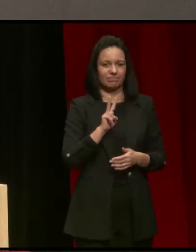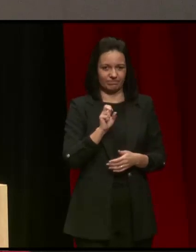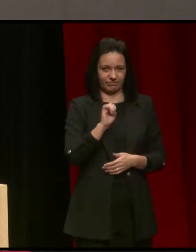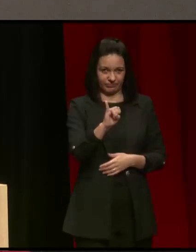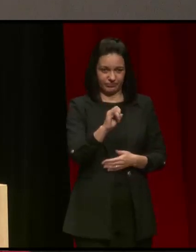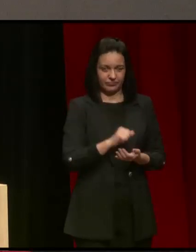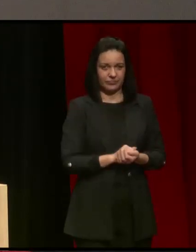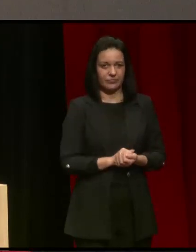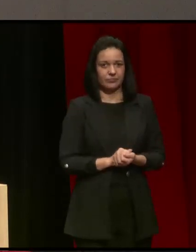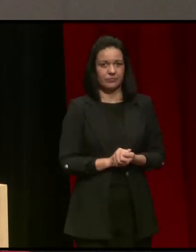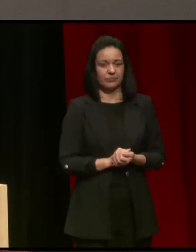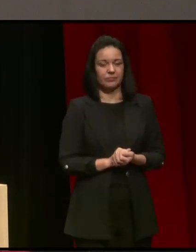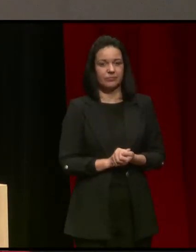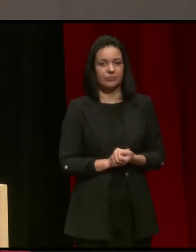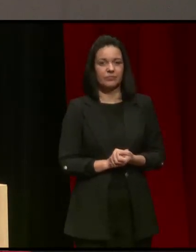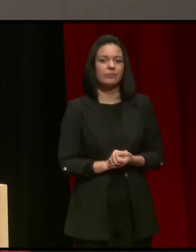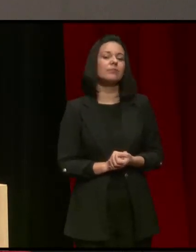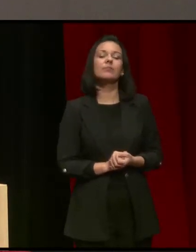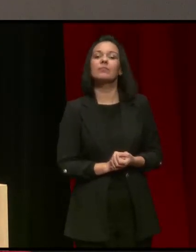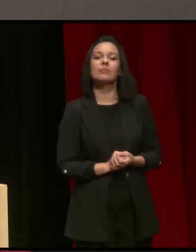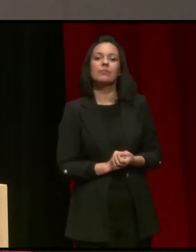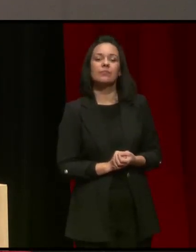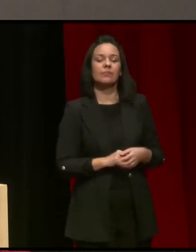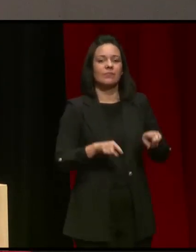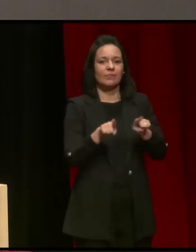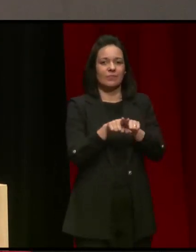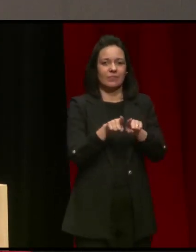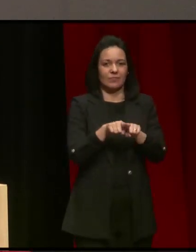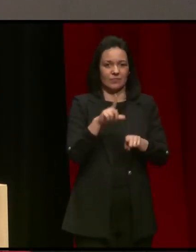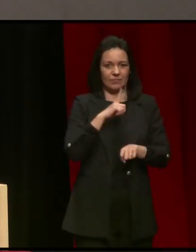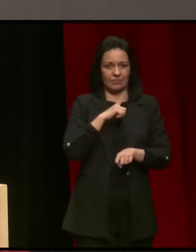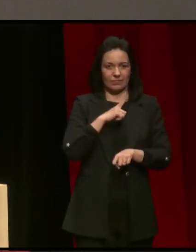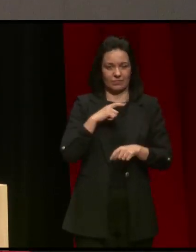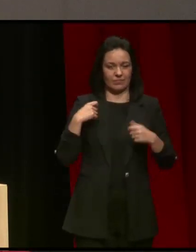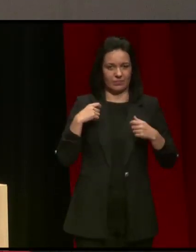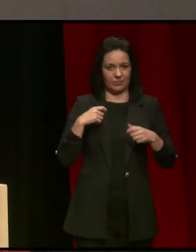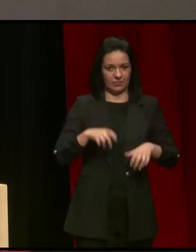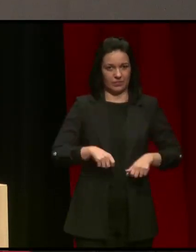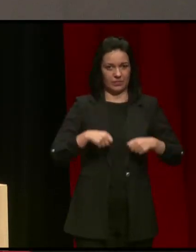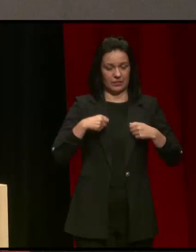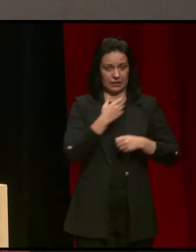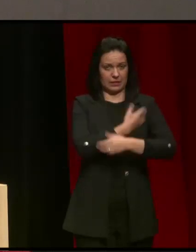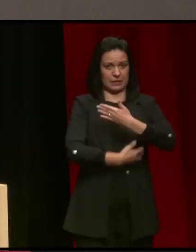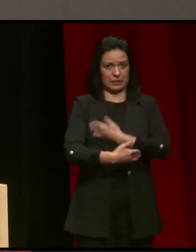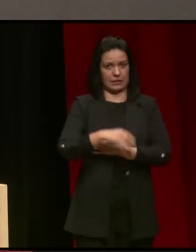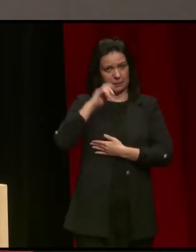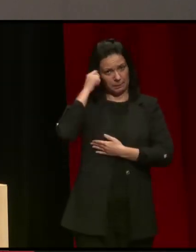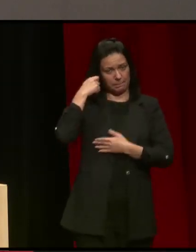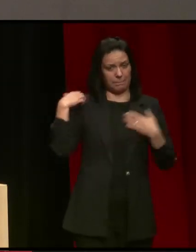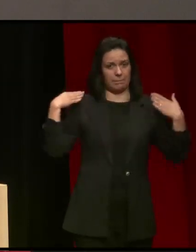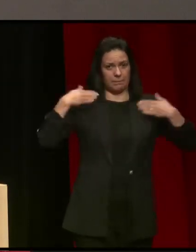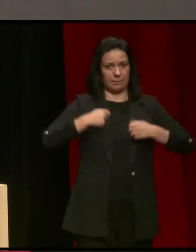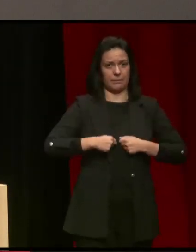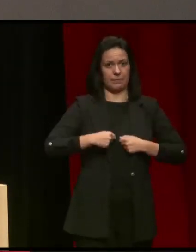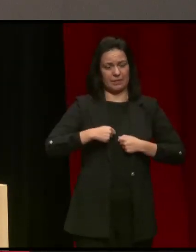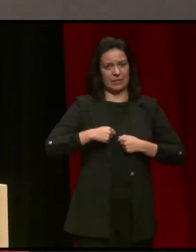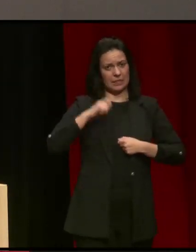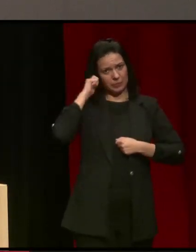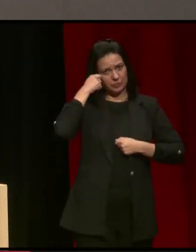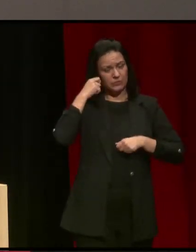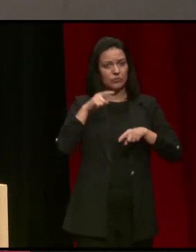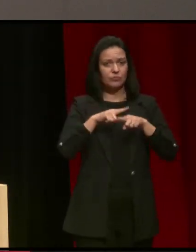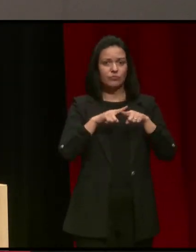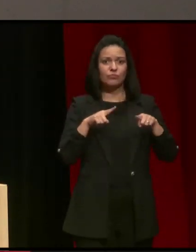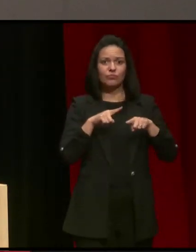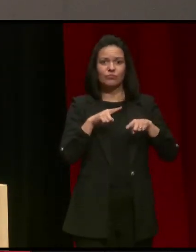de camisa clerical, né, preta, casaco preto. Hoje eu resolvi vir com uma calça cinza, segundo